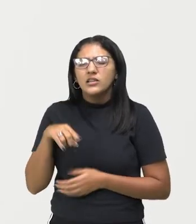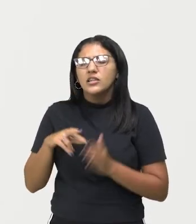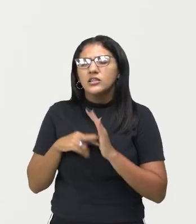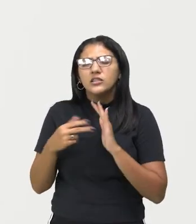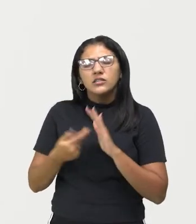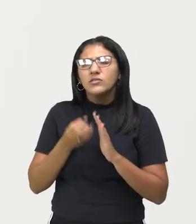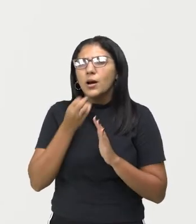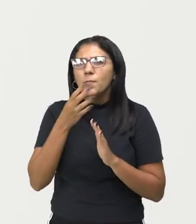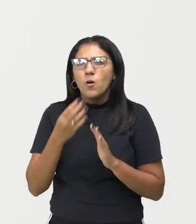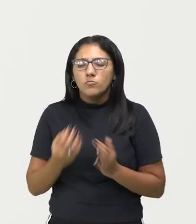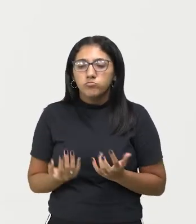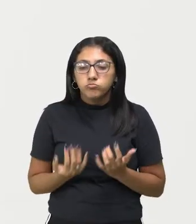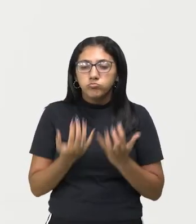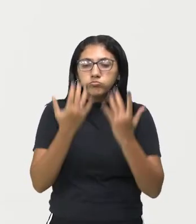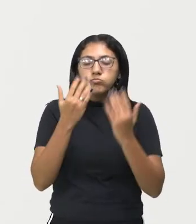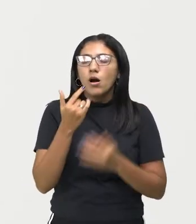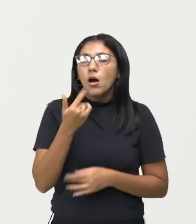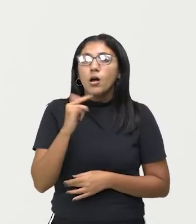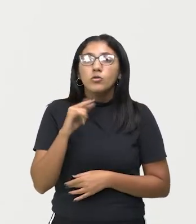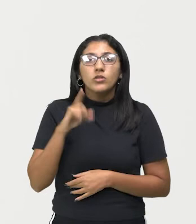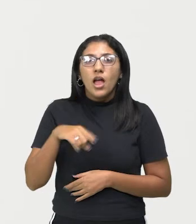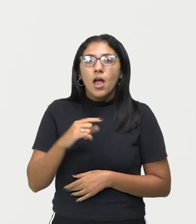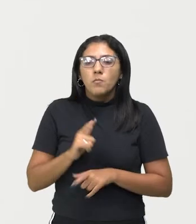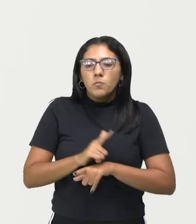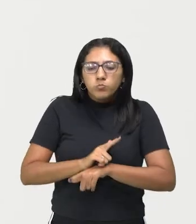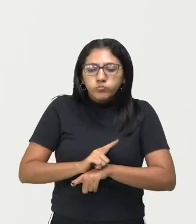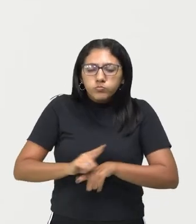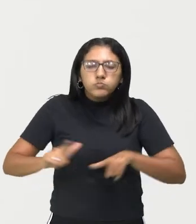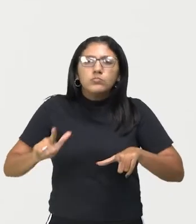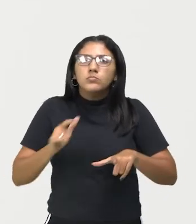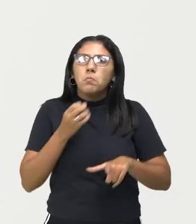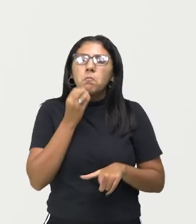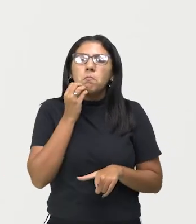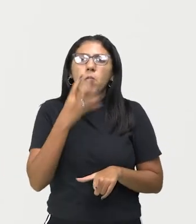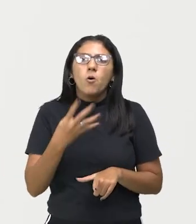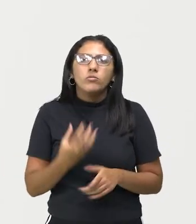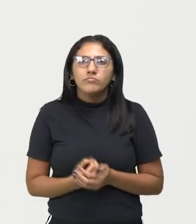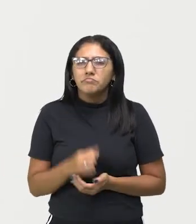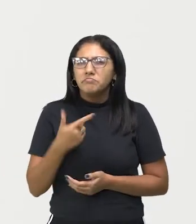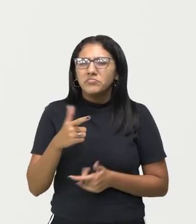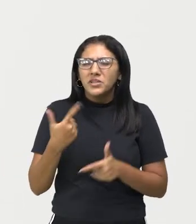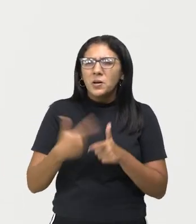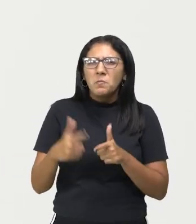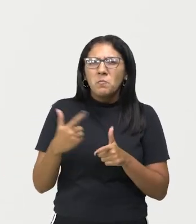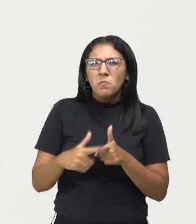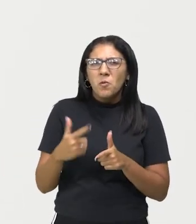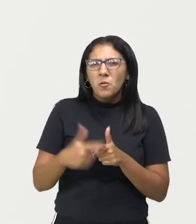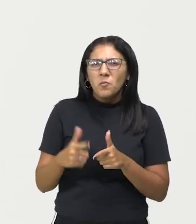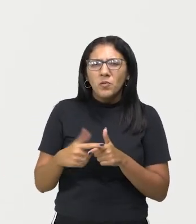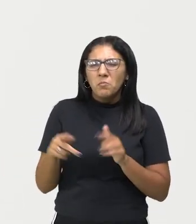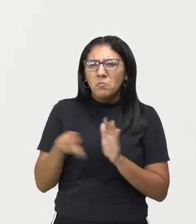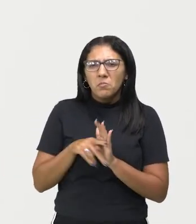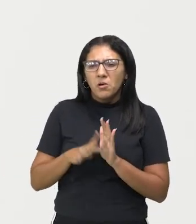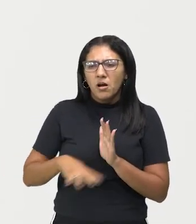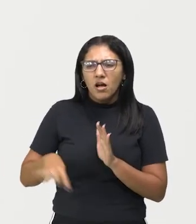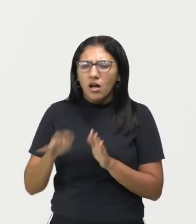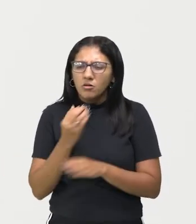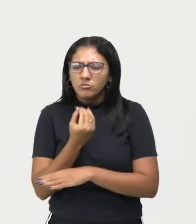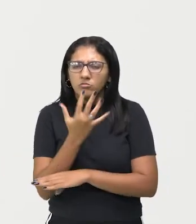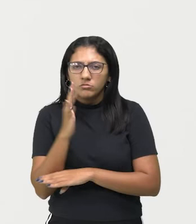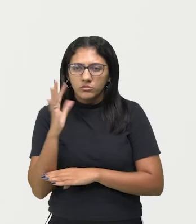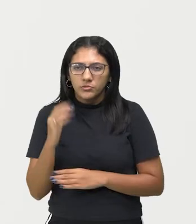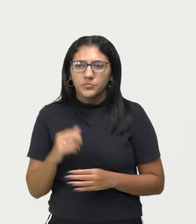que ela é totalmente renovável e que não vai causar nenhum impacto ao meio ambiente. Então, as